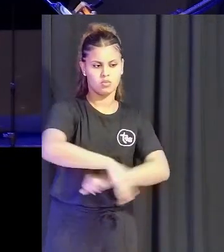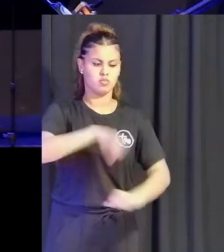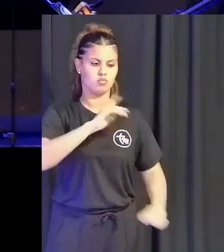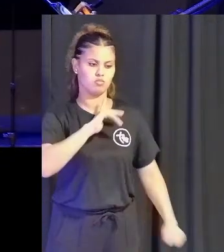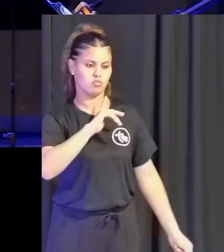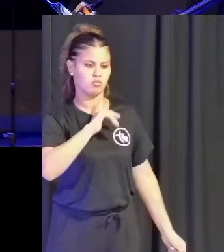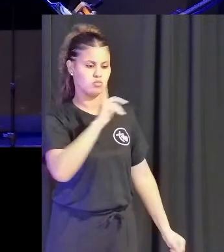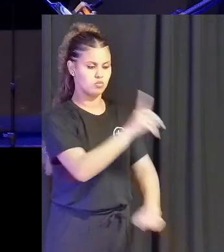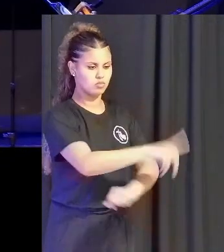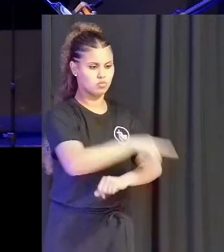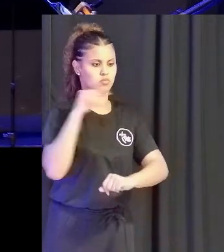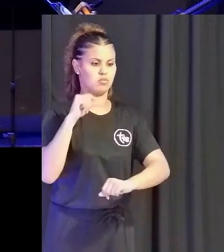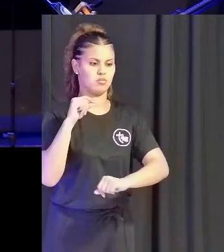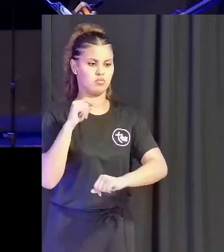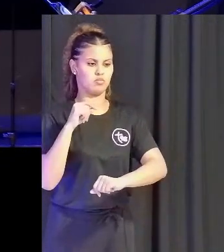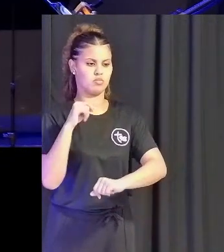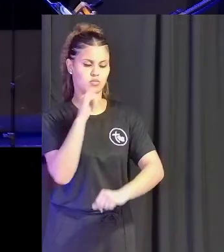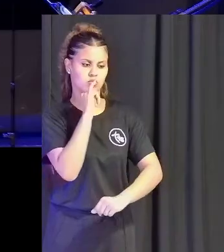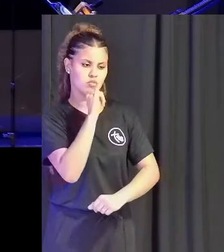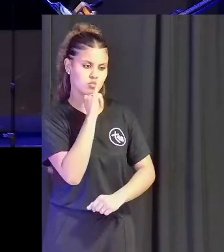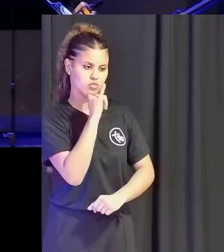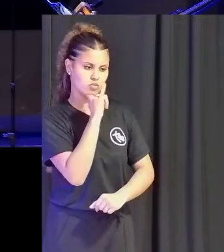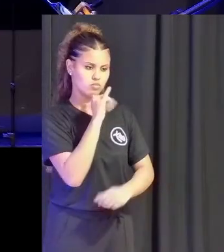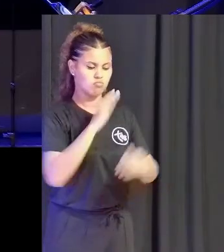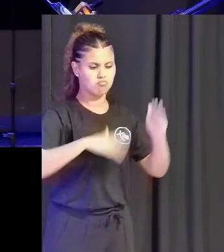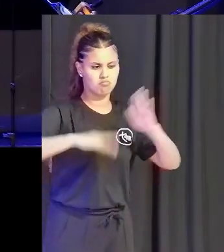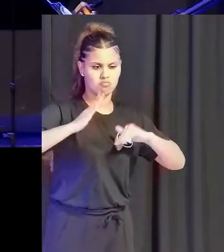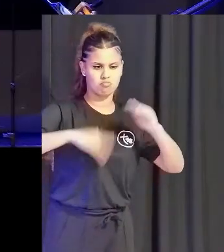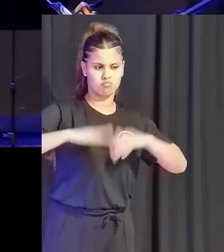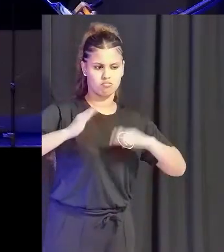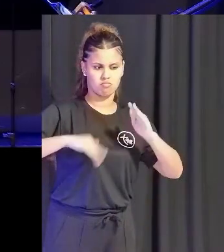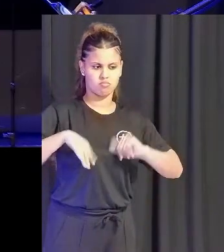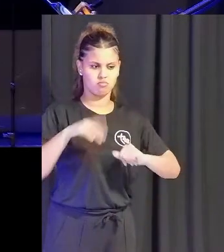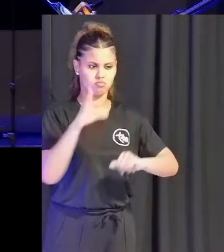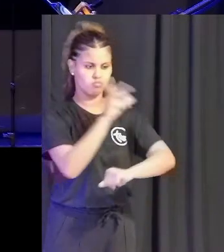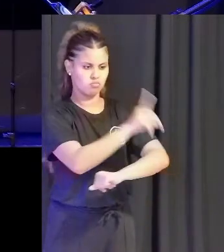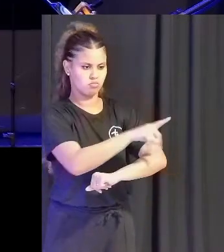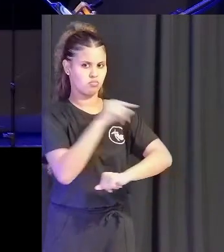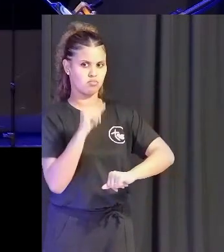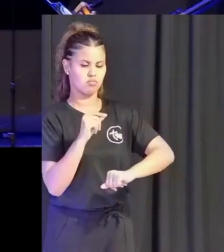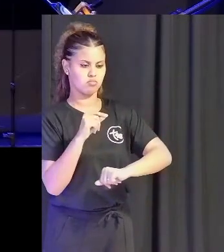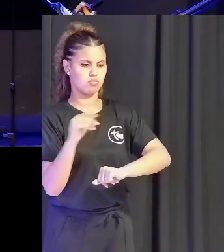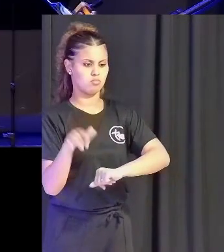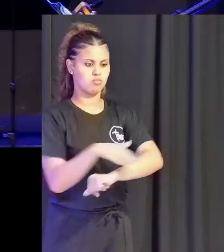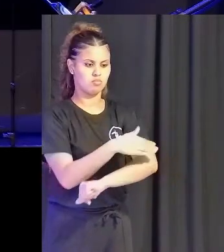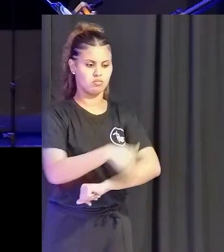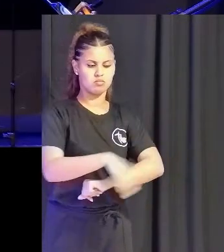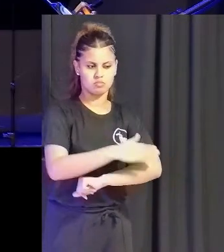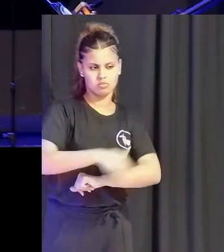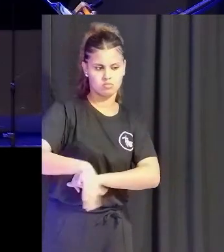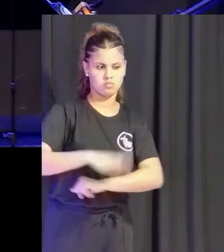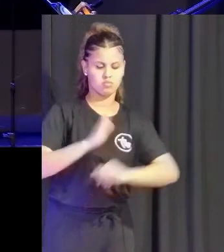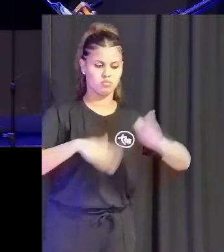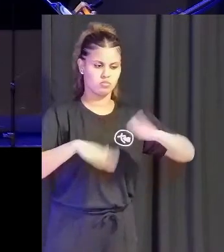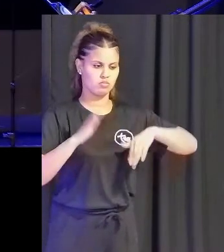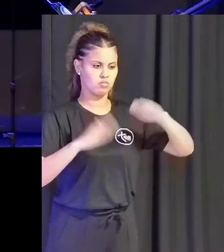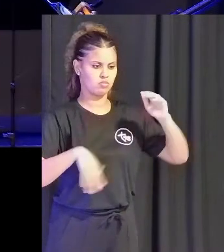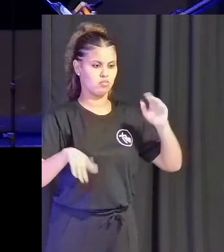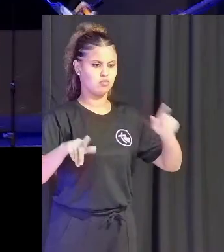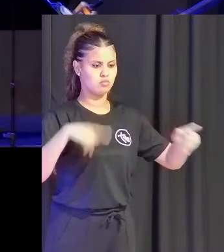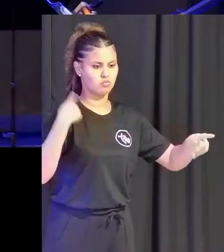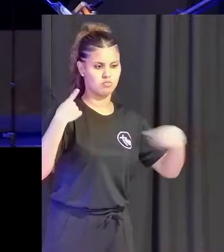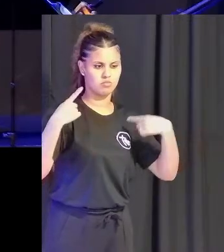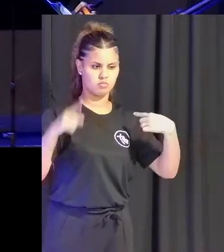lugar. Às vezes, essa saída, a gente está sendo tentado na rodovia e tem uma